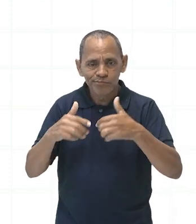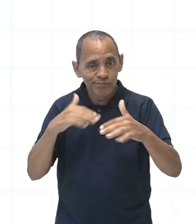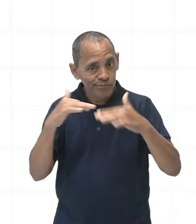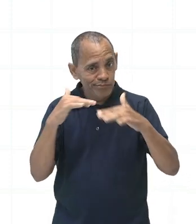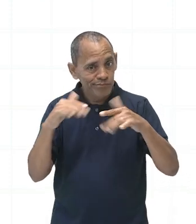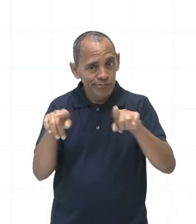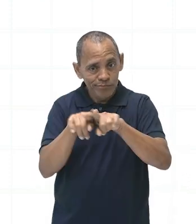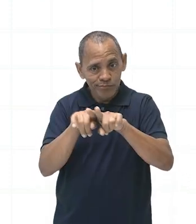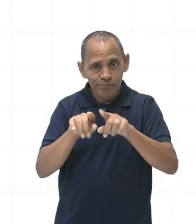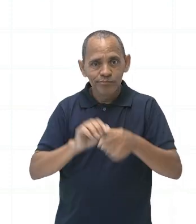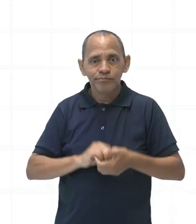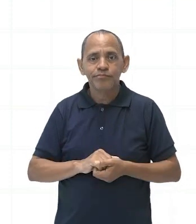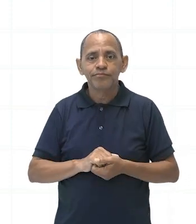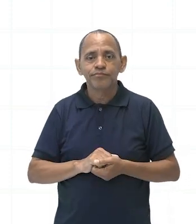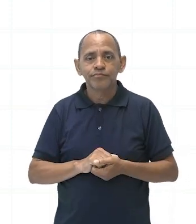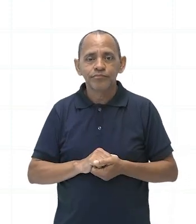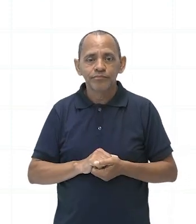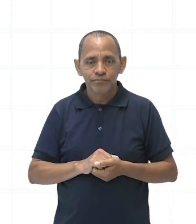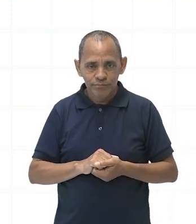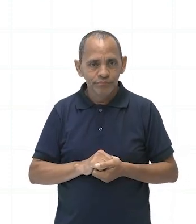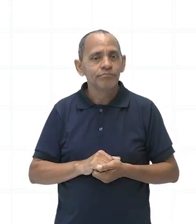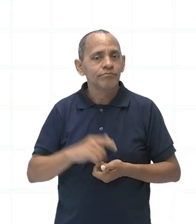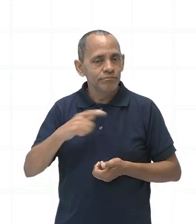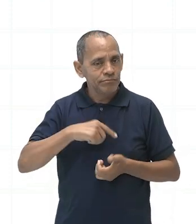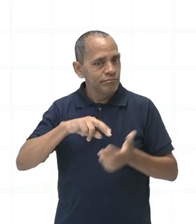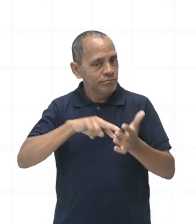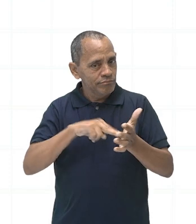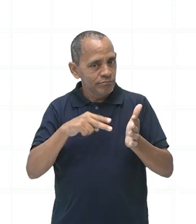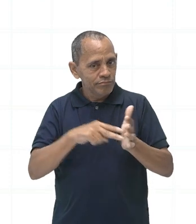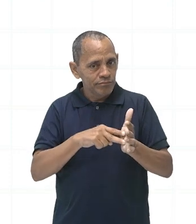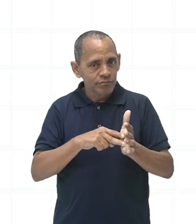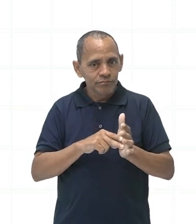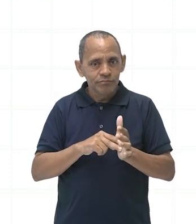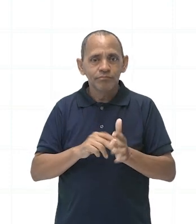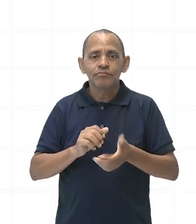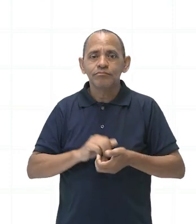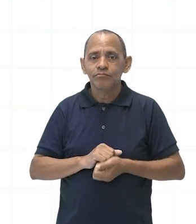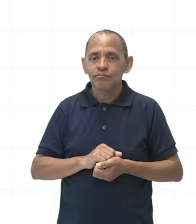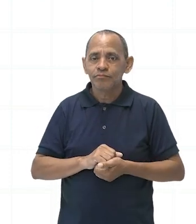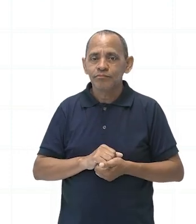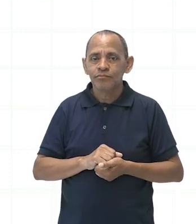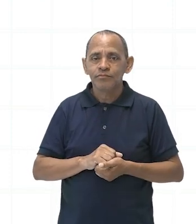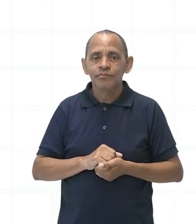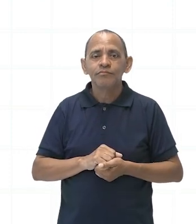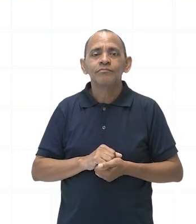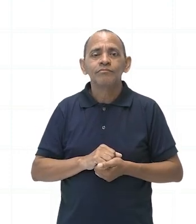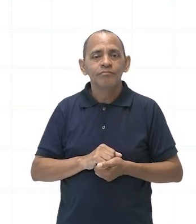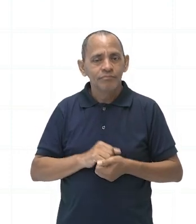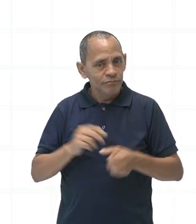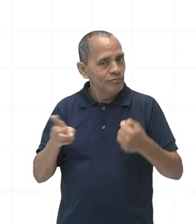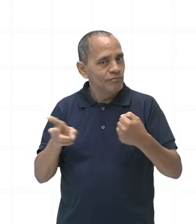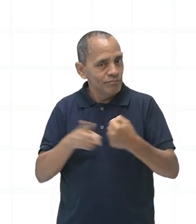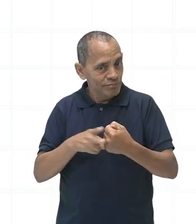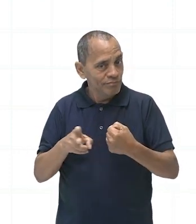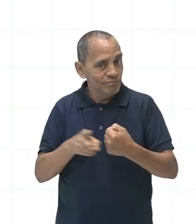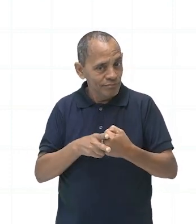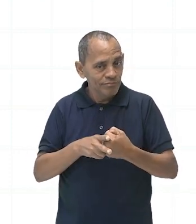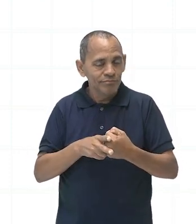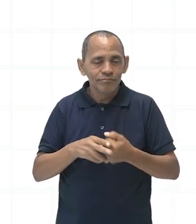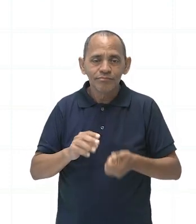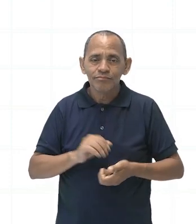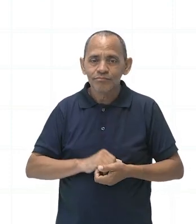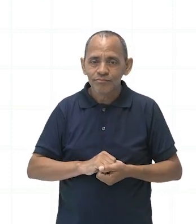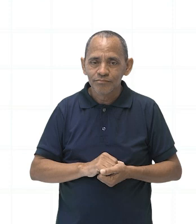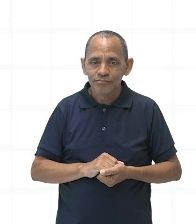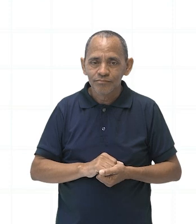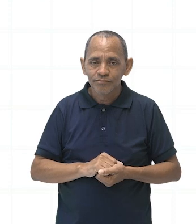Então, esse verbo é significativo, então, opa, já não pode ser nominal, né? Ou vai ser verbal ou vai ser verbo nominal.